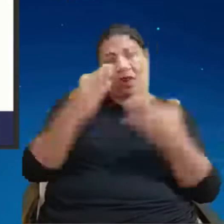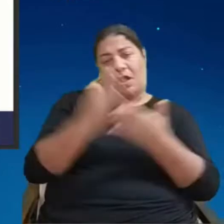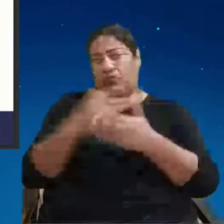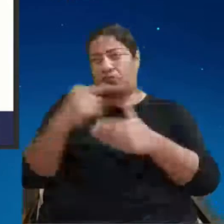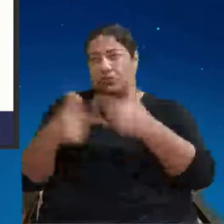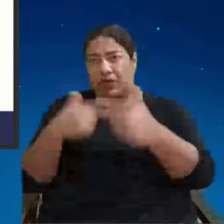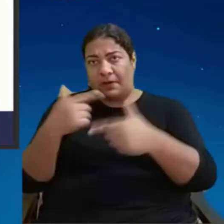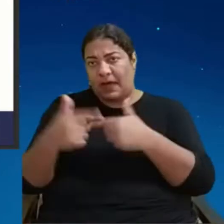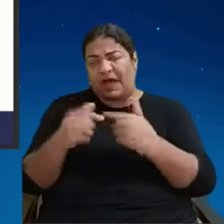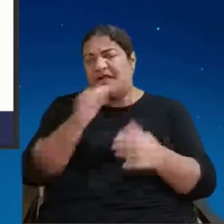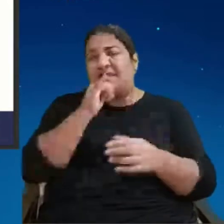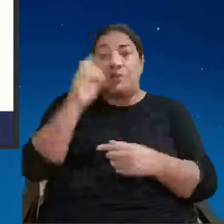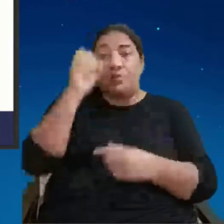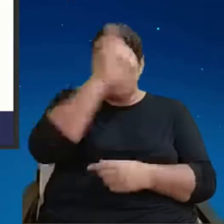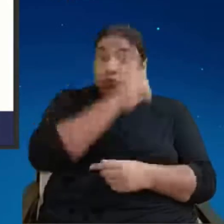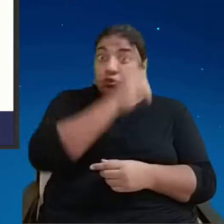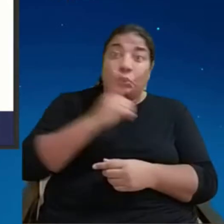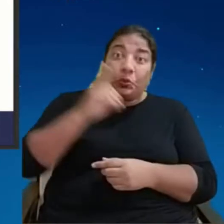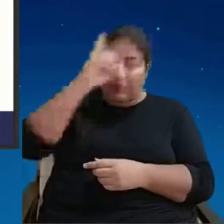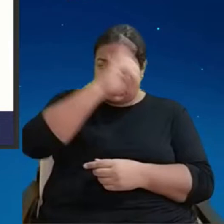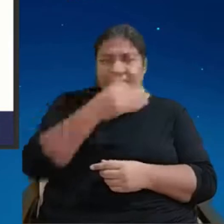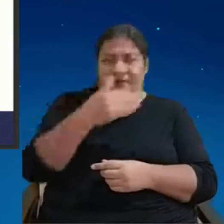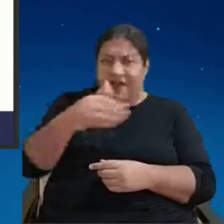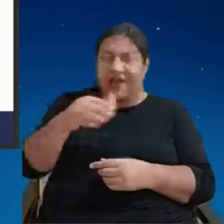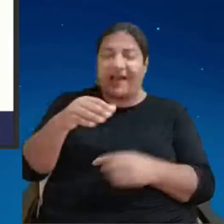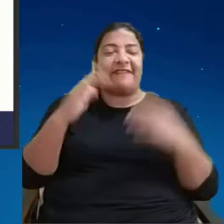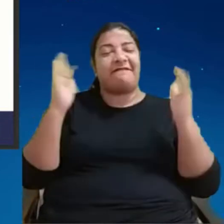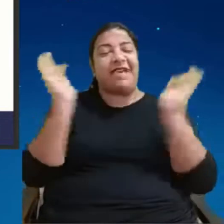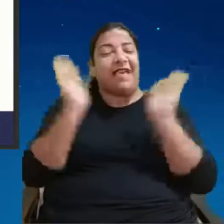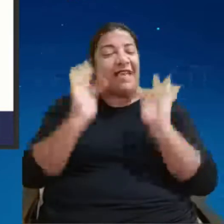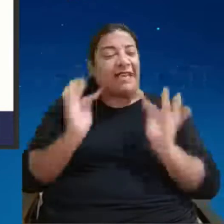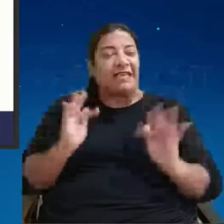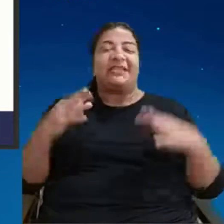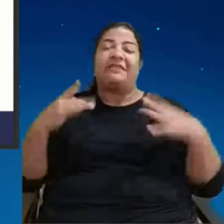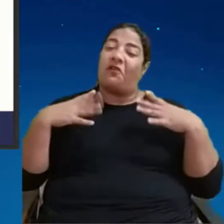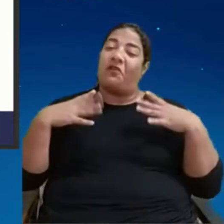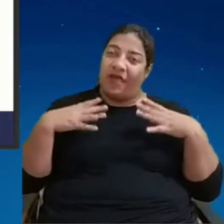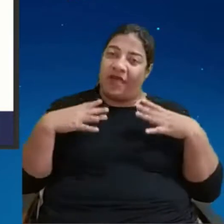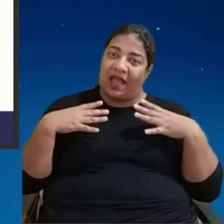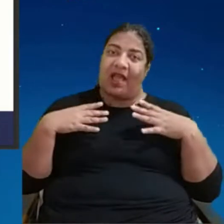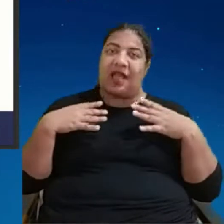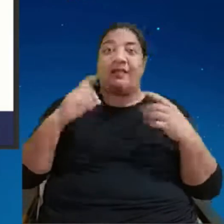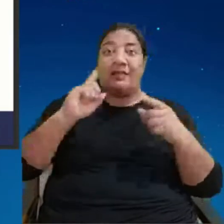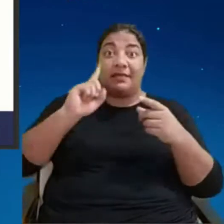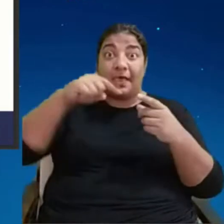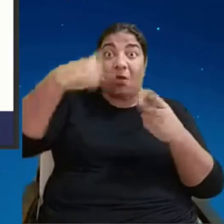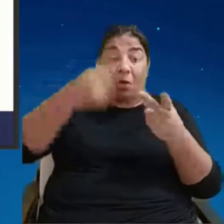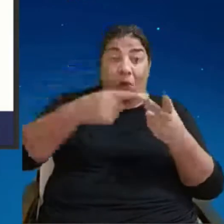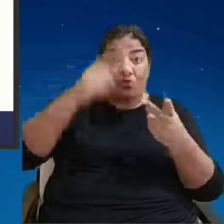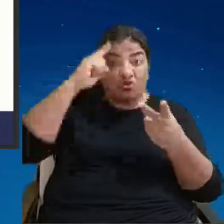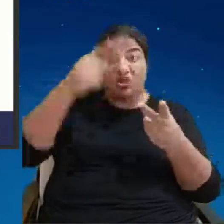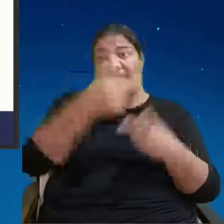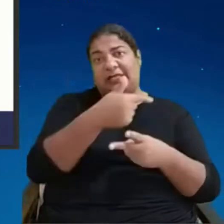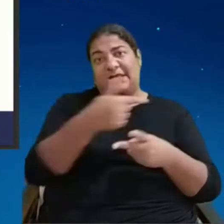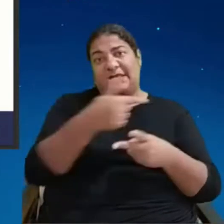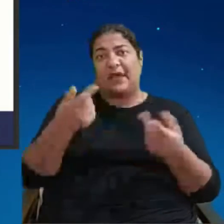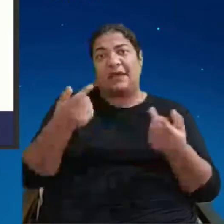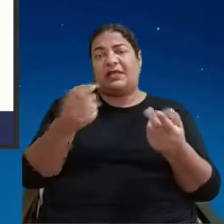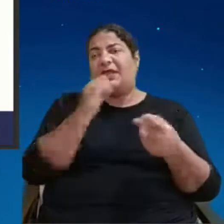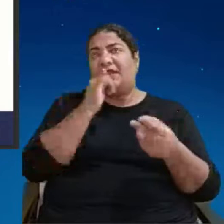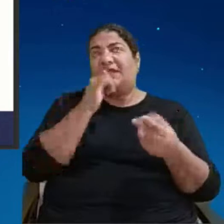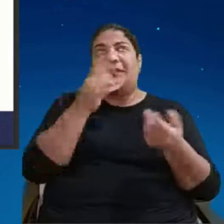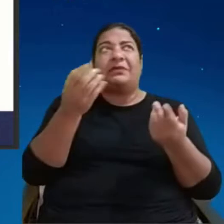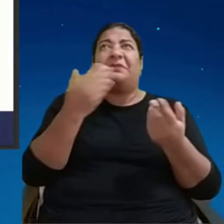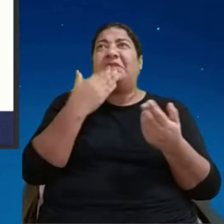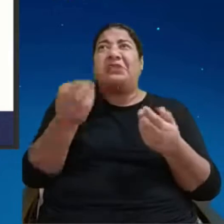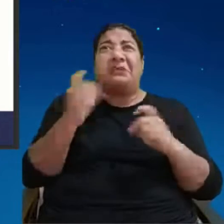domingo, assim, feliz, porque ele vai poder folgar outro dia na semana. Para ele não precisar pedir ao médico e tudo, não. É